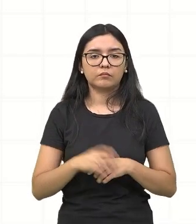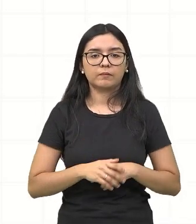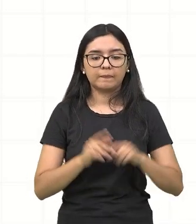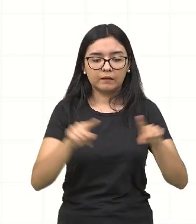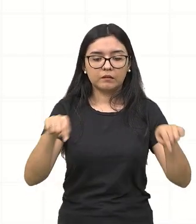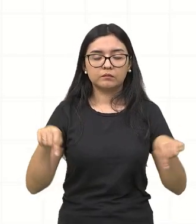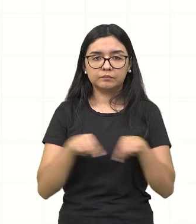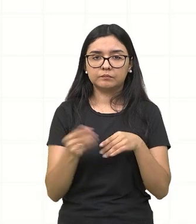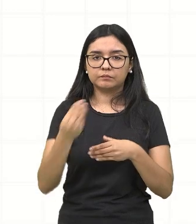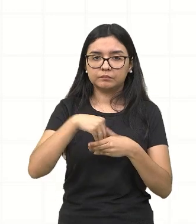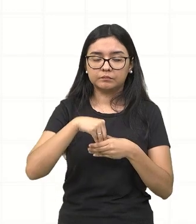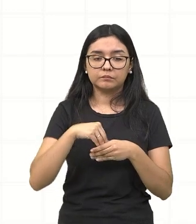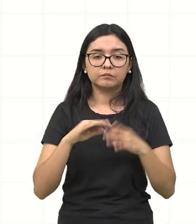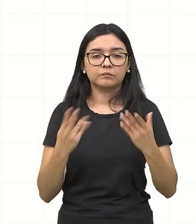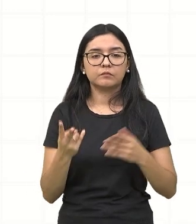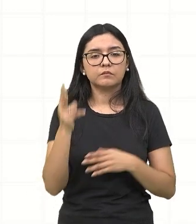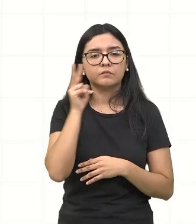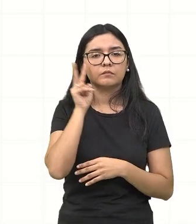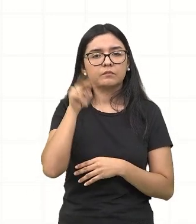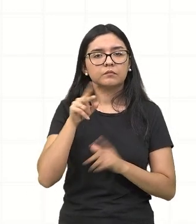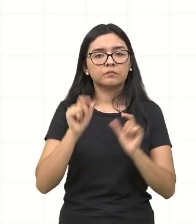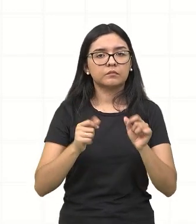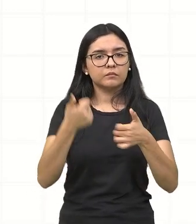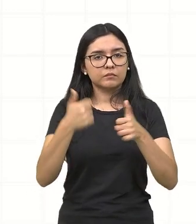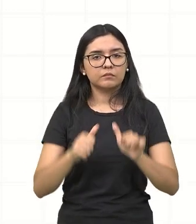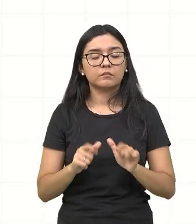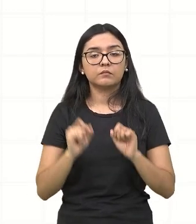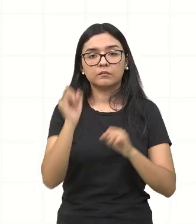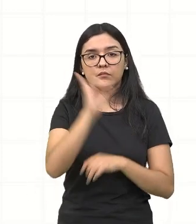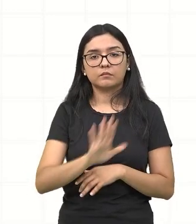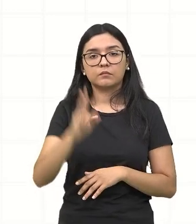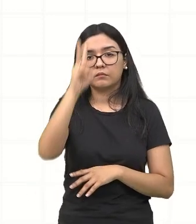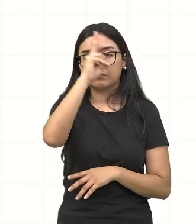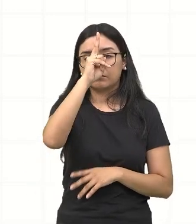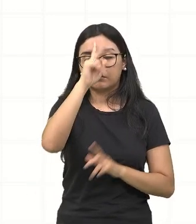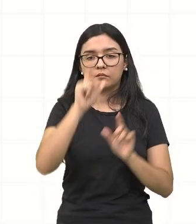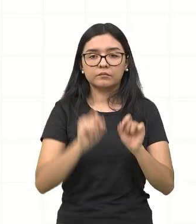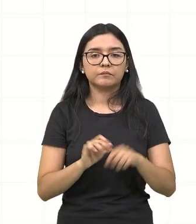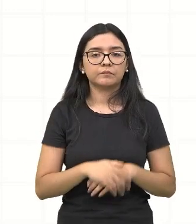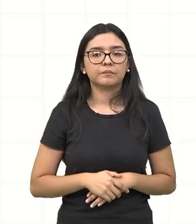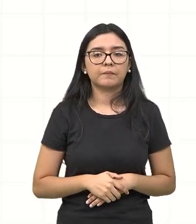Bom, pessoal, olhando para a imagem que nós temos ao lado, lembrando que